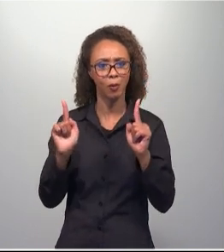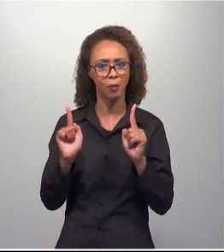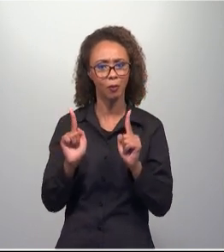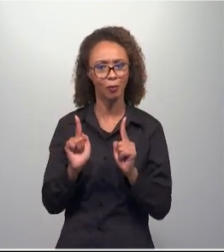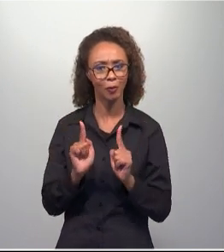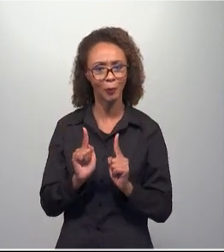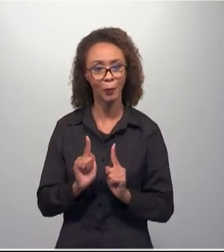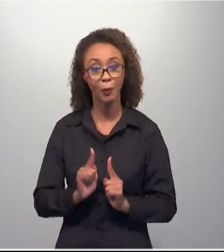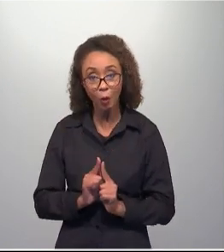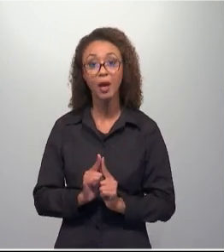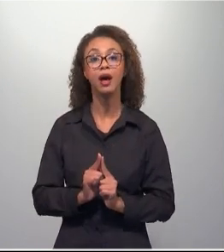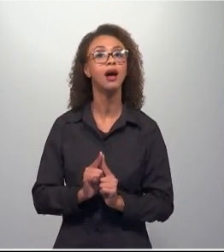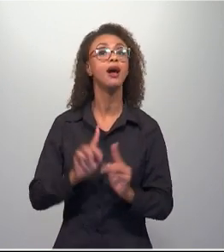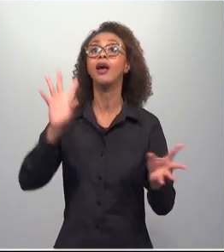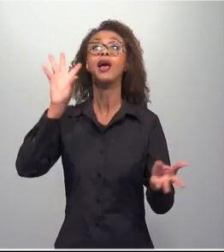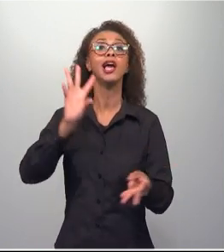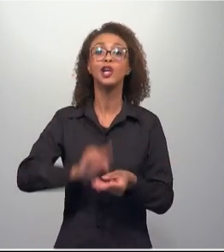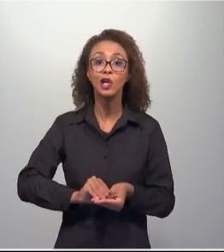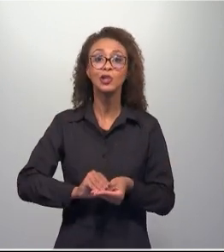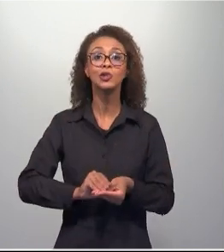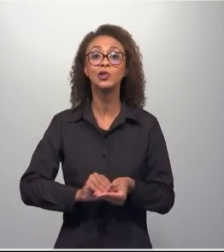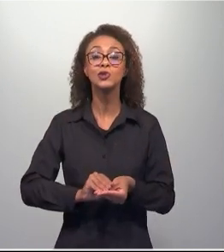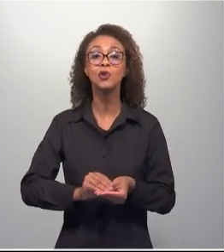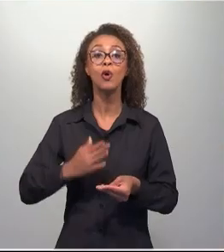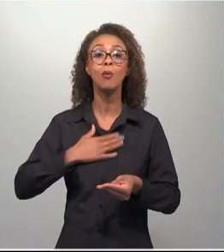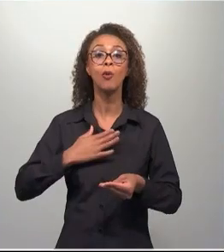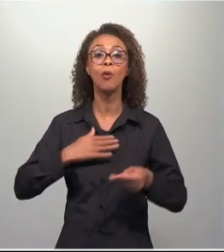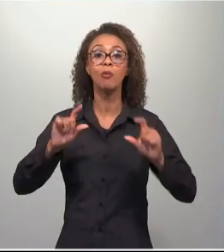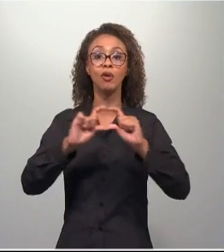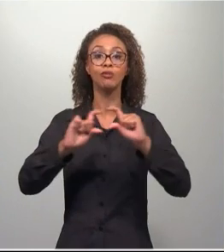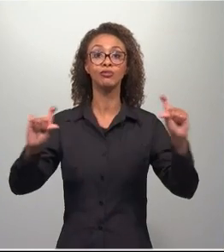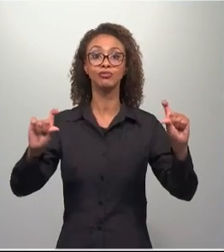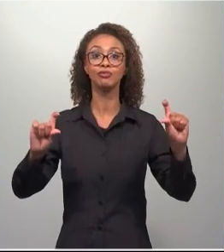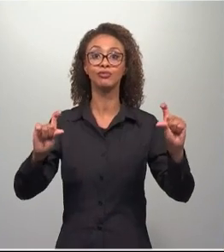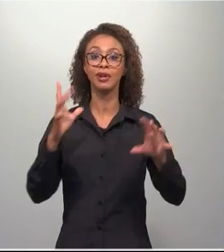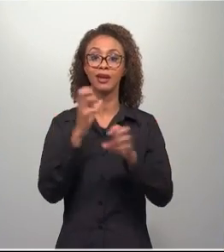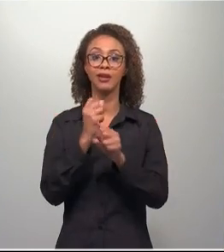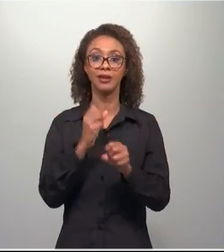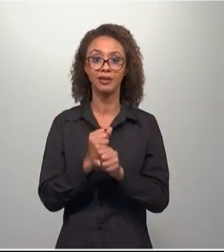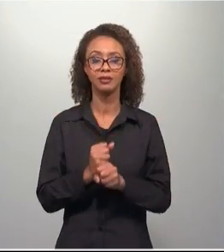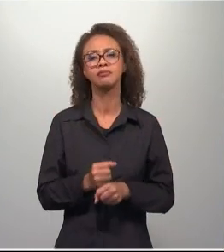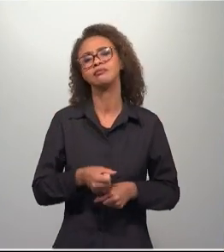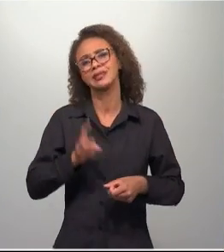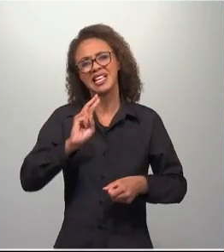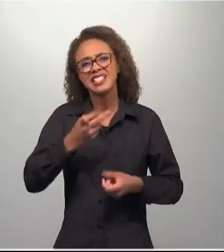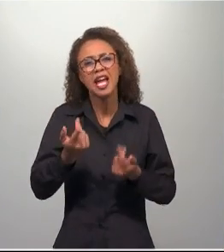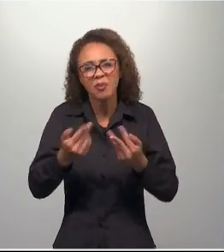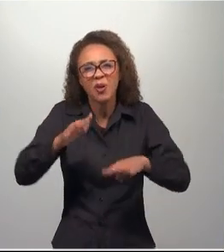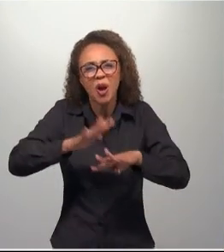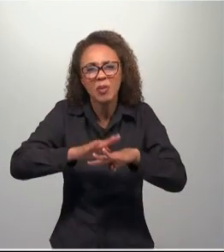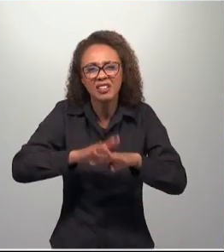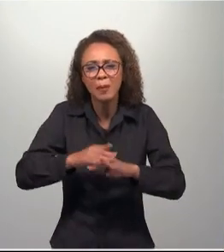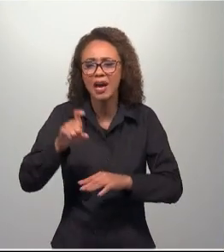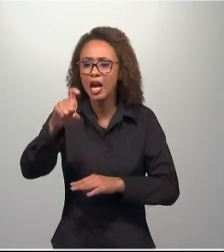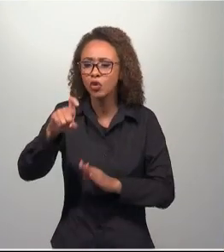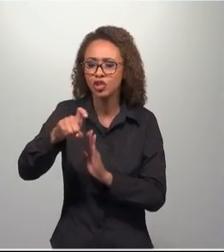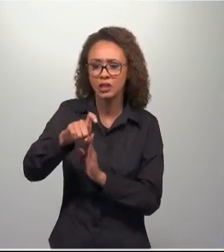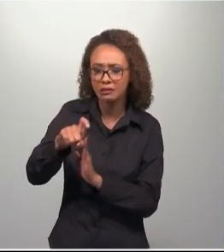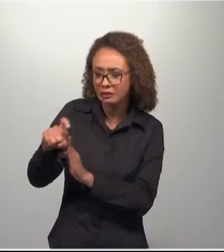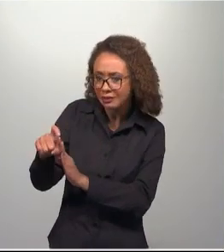da minha simplificação da minha função colocando em evidência como nós colocávamos a matemática